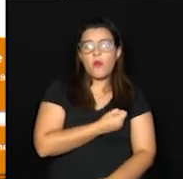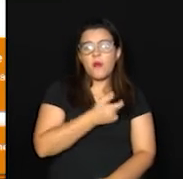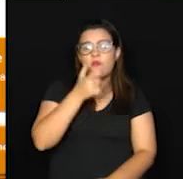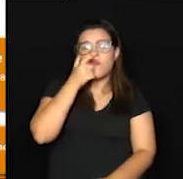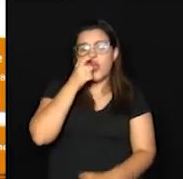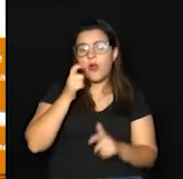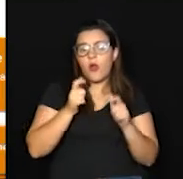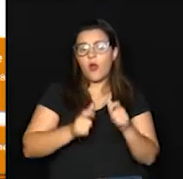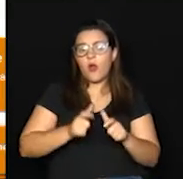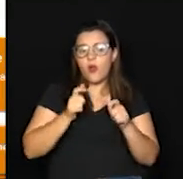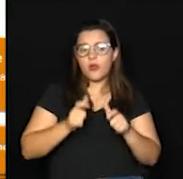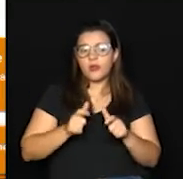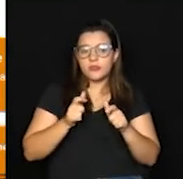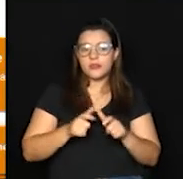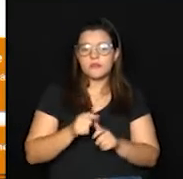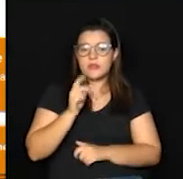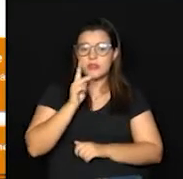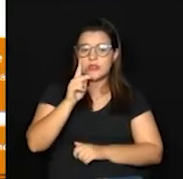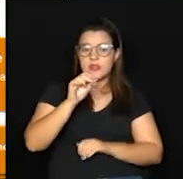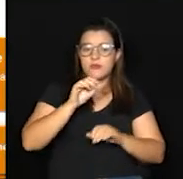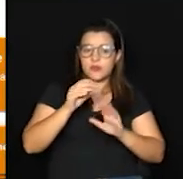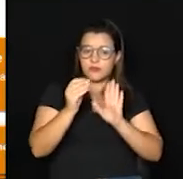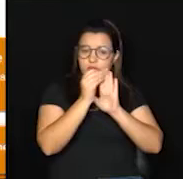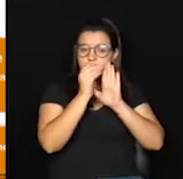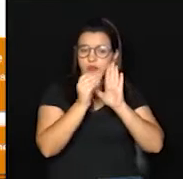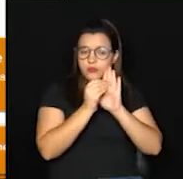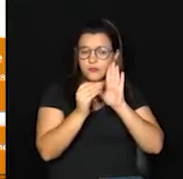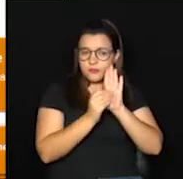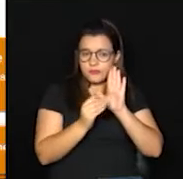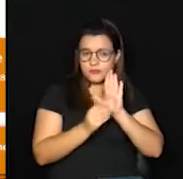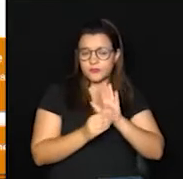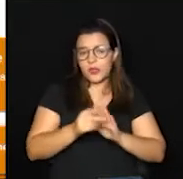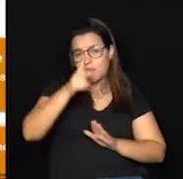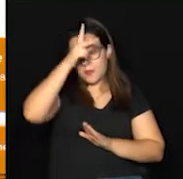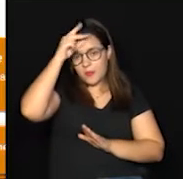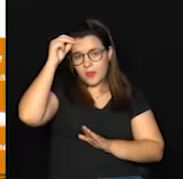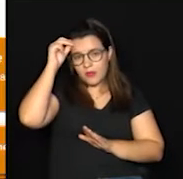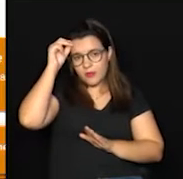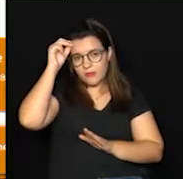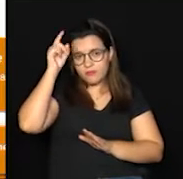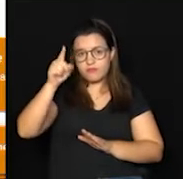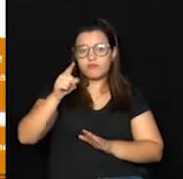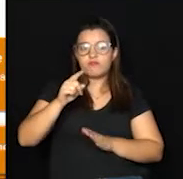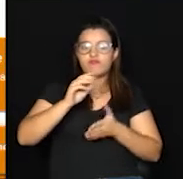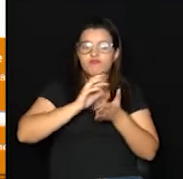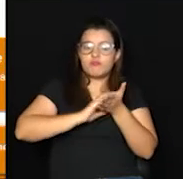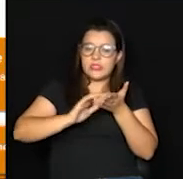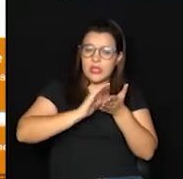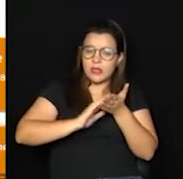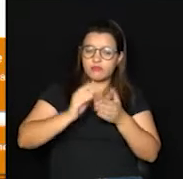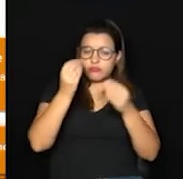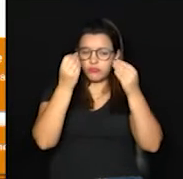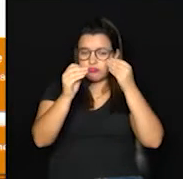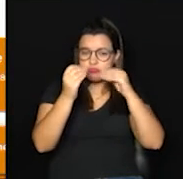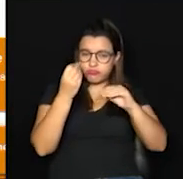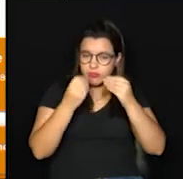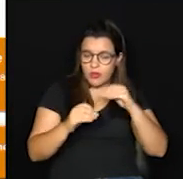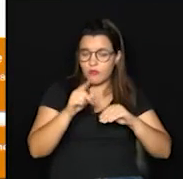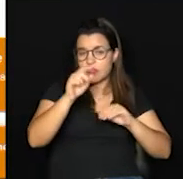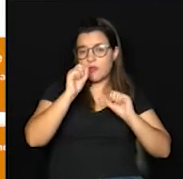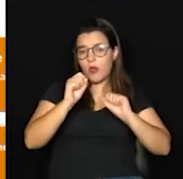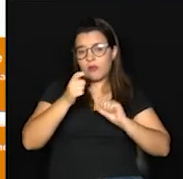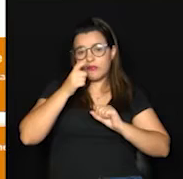números? Quando que acontece essa atualização? A gente recebe da prefeitura, da assessoria de imprensa, mas você de casa também pode